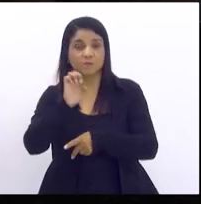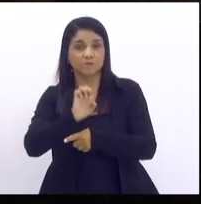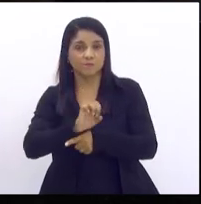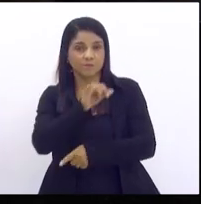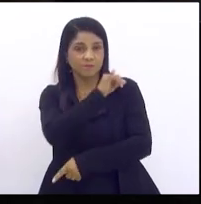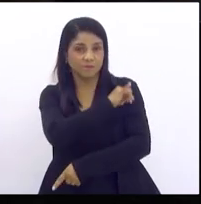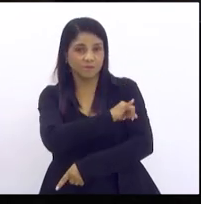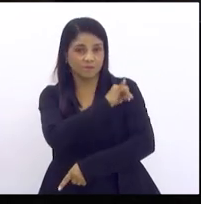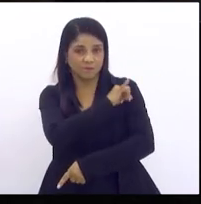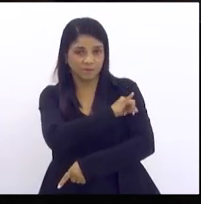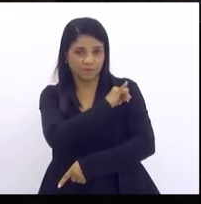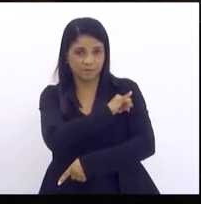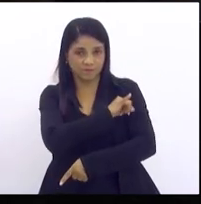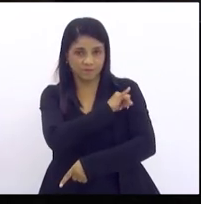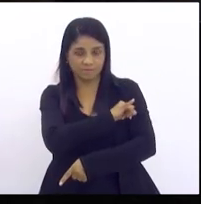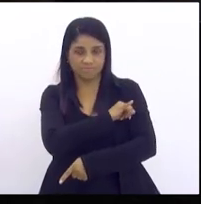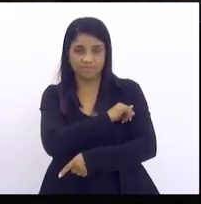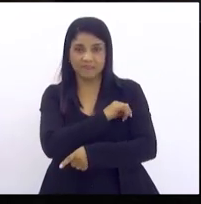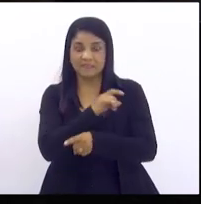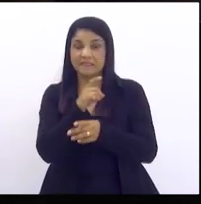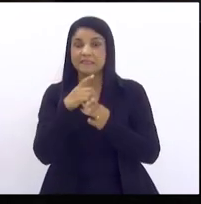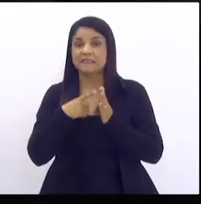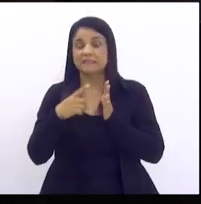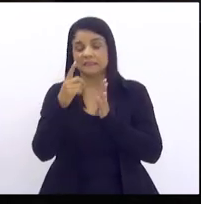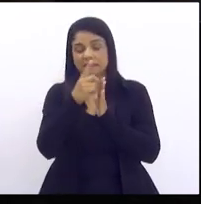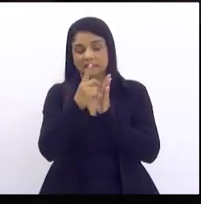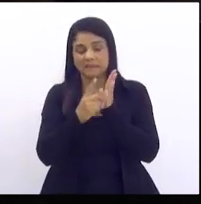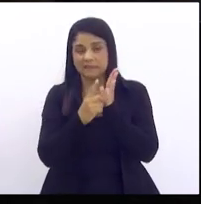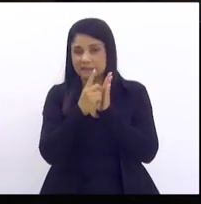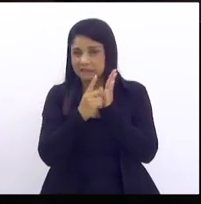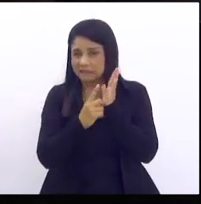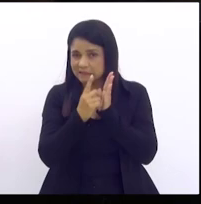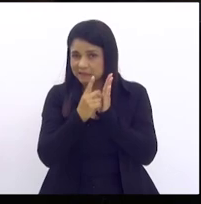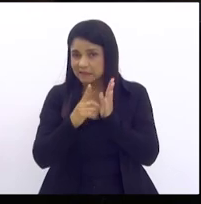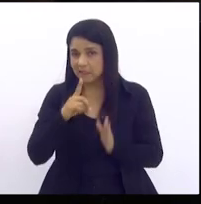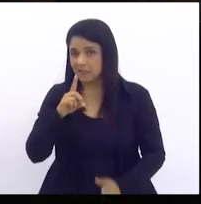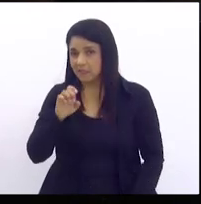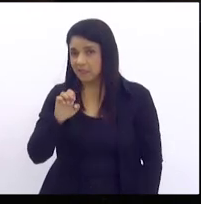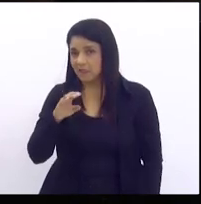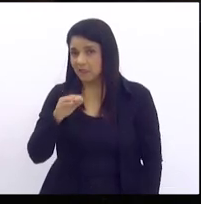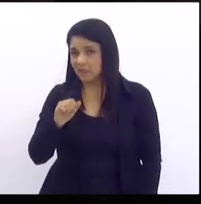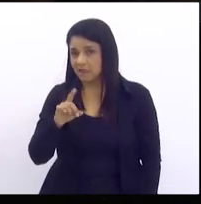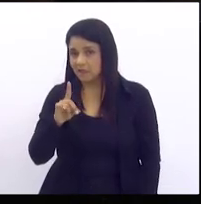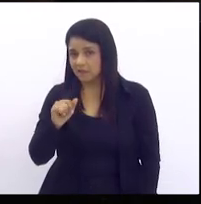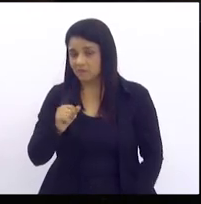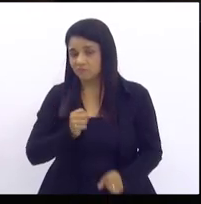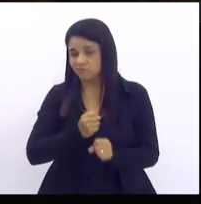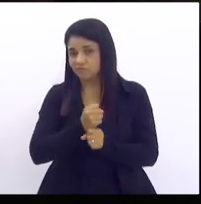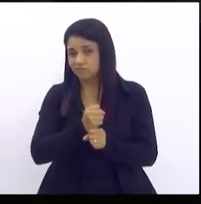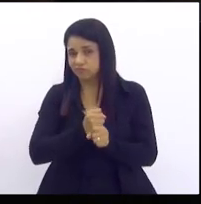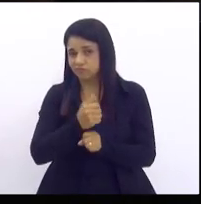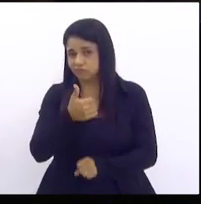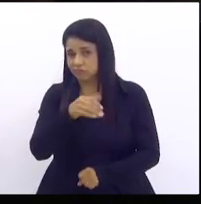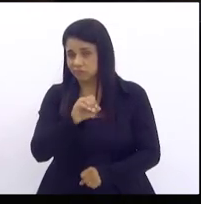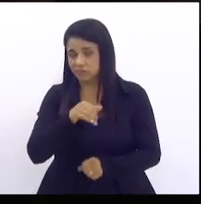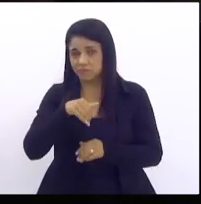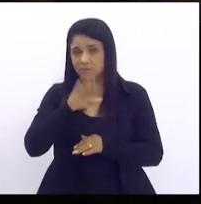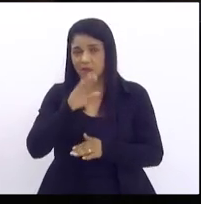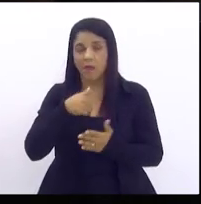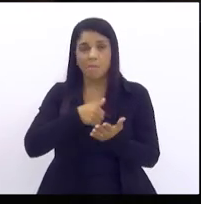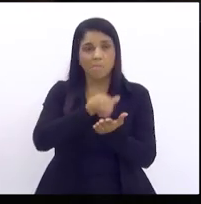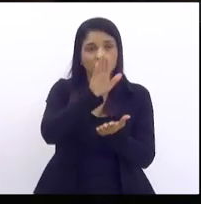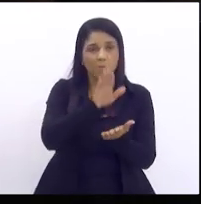vem há décadas sofrendo com blitzes irregulares, com a indústria da multa,